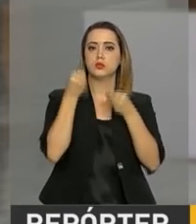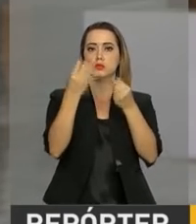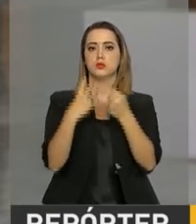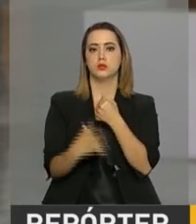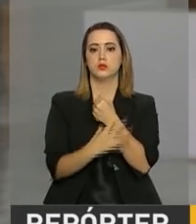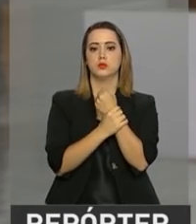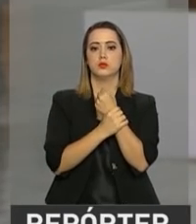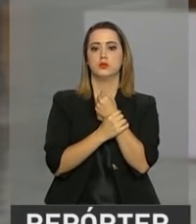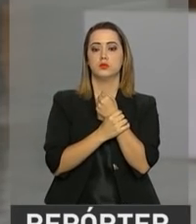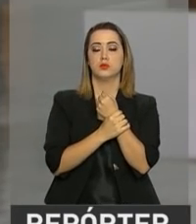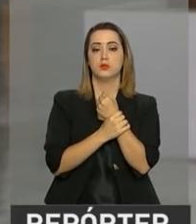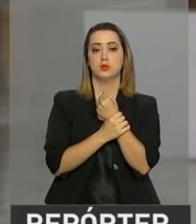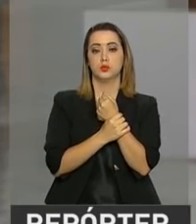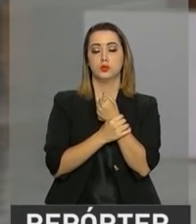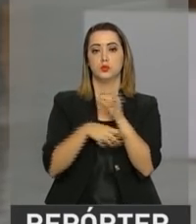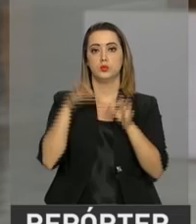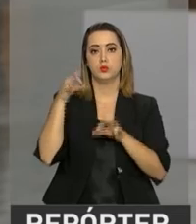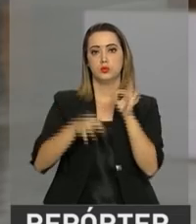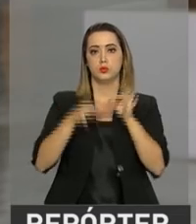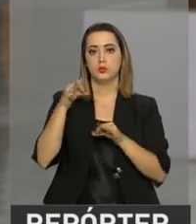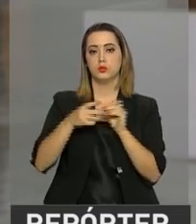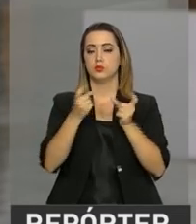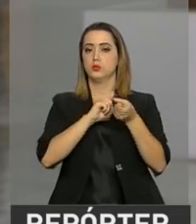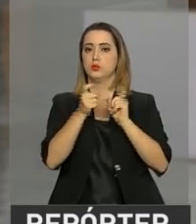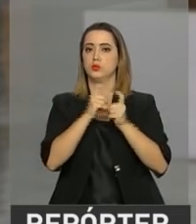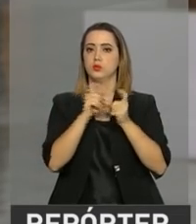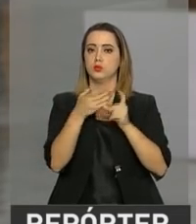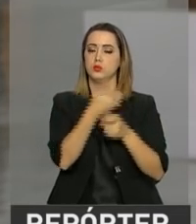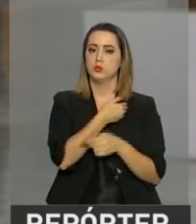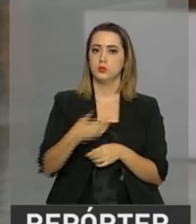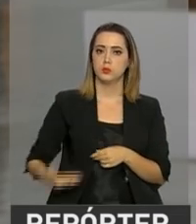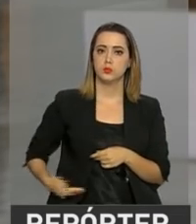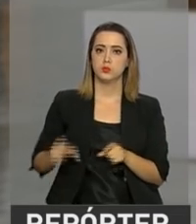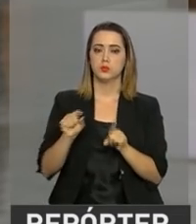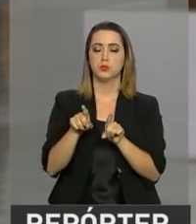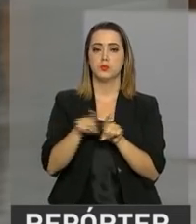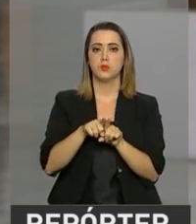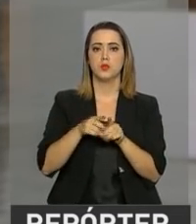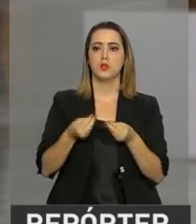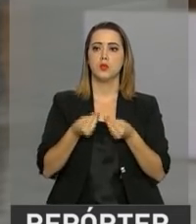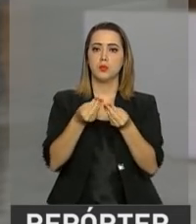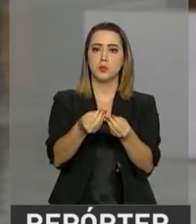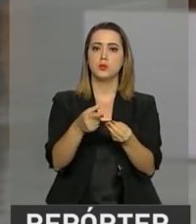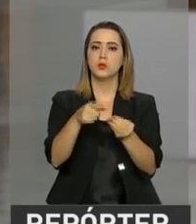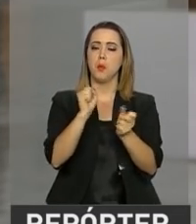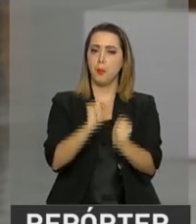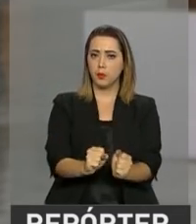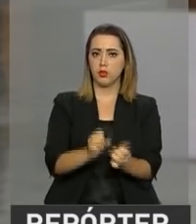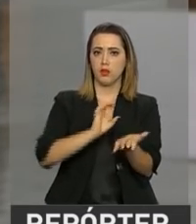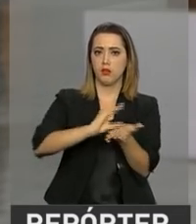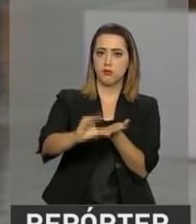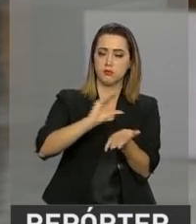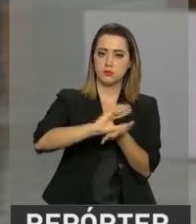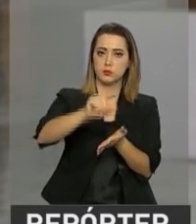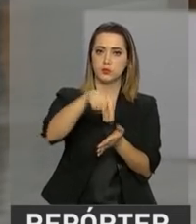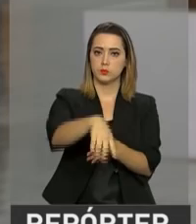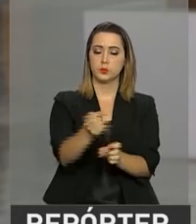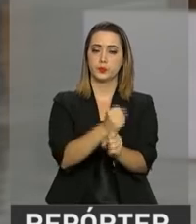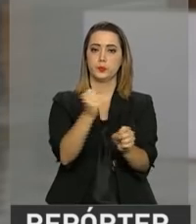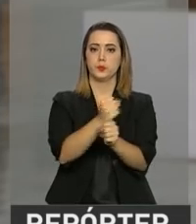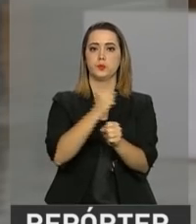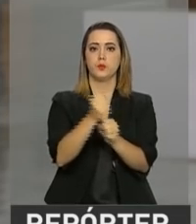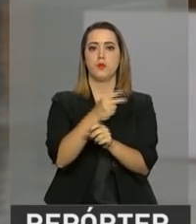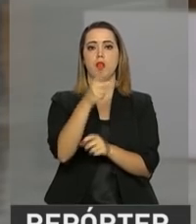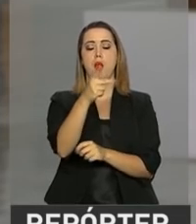aos servidores públicos aos gestores públicos e criar condições para os investimentos em infraestrutura a MP das concessões